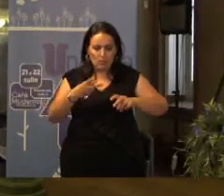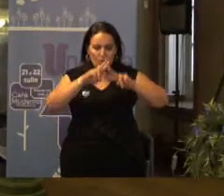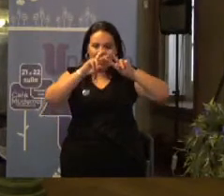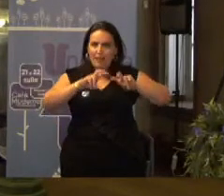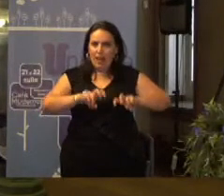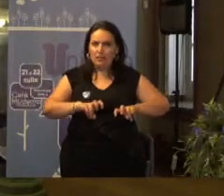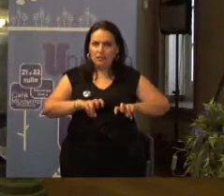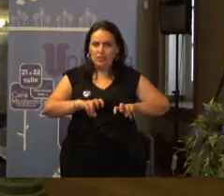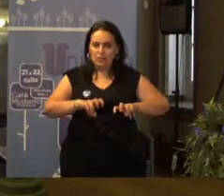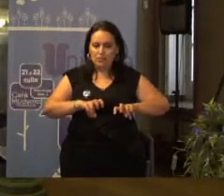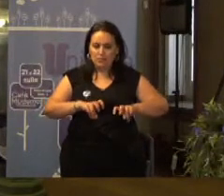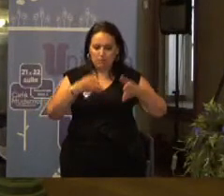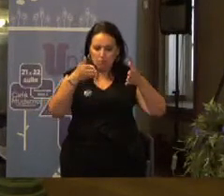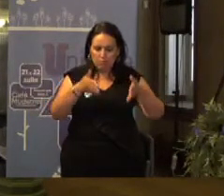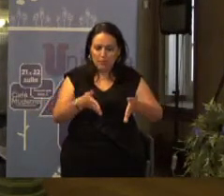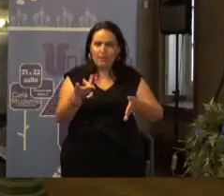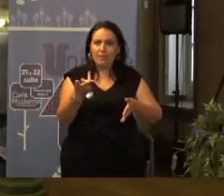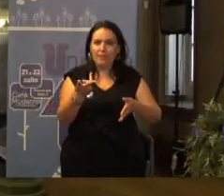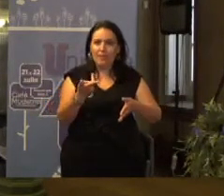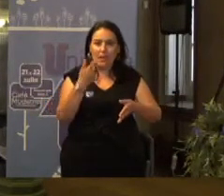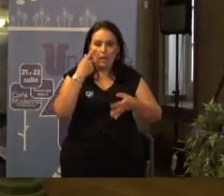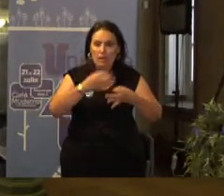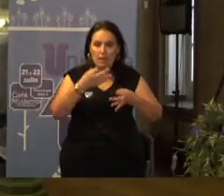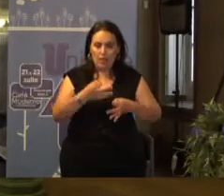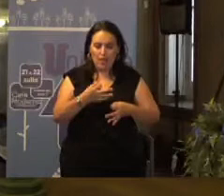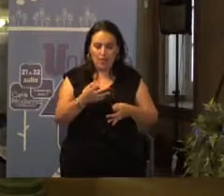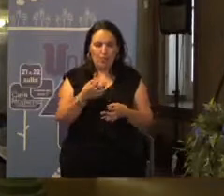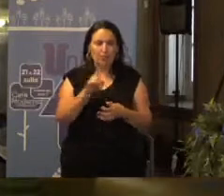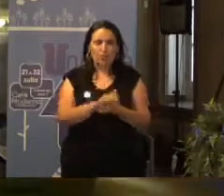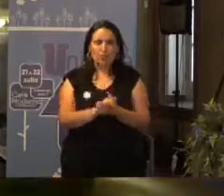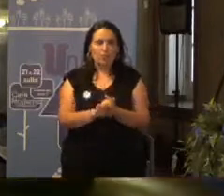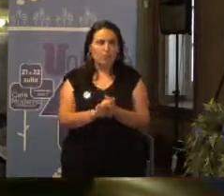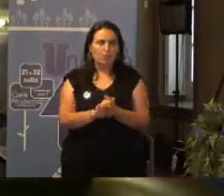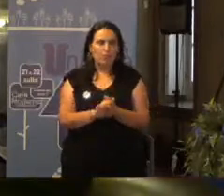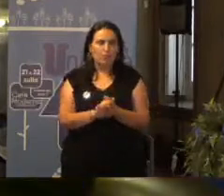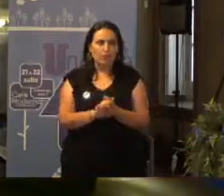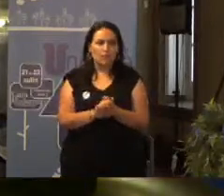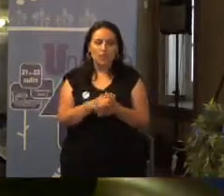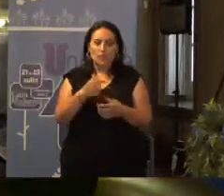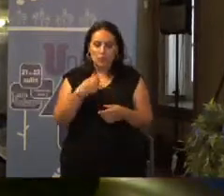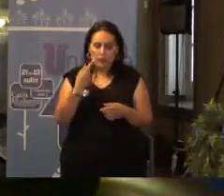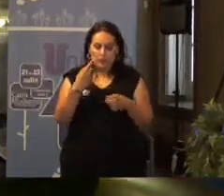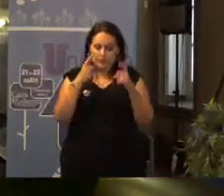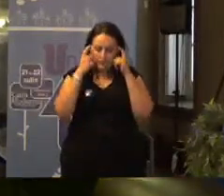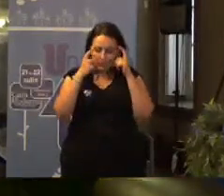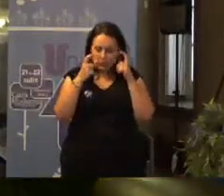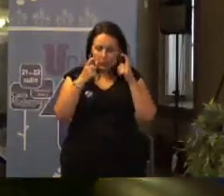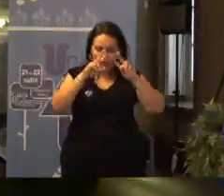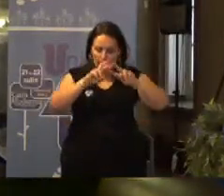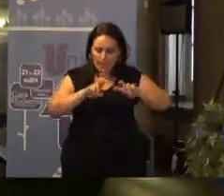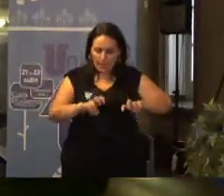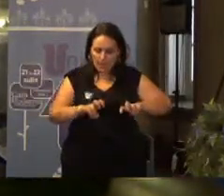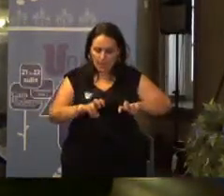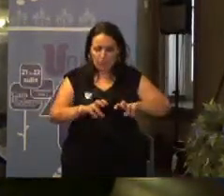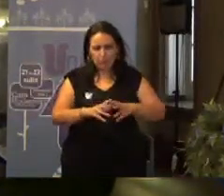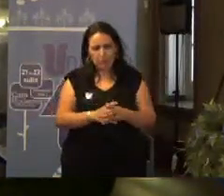que, naturalmente, o Beiras terá mais propriedade do que eu para analisar, mas tentar ver um